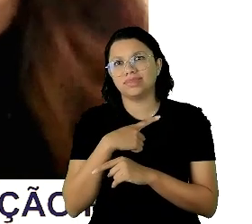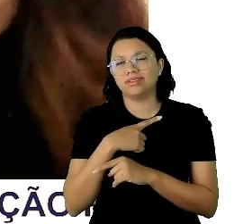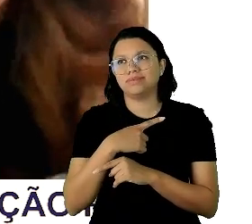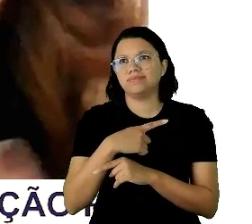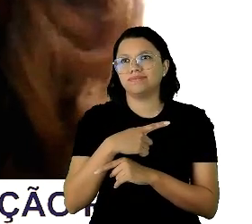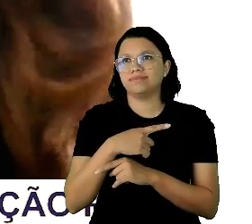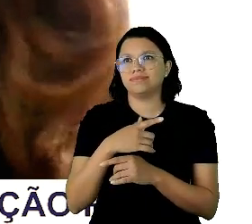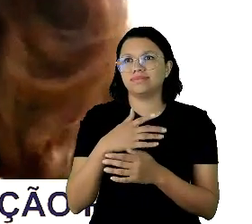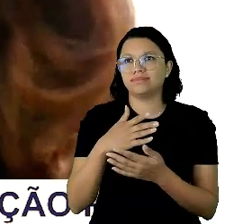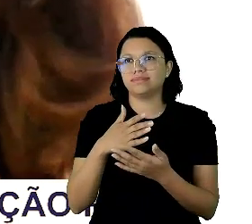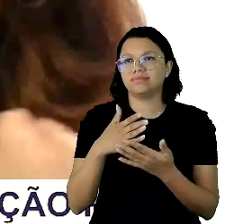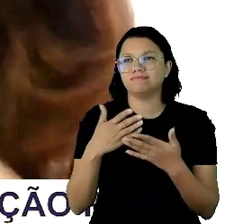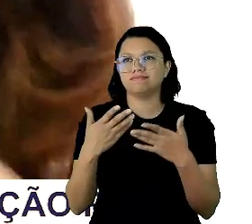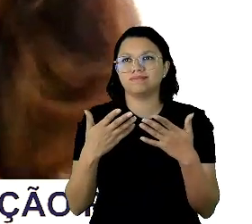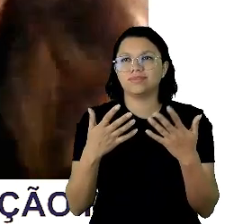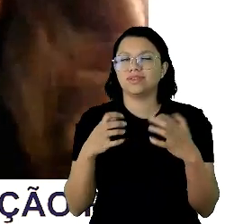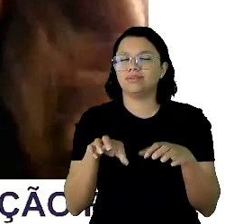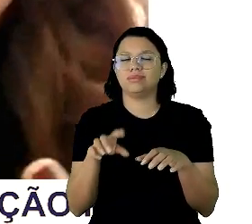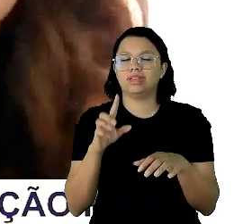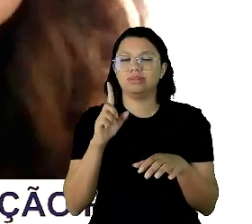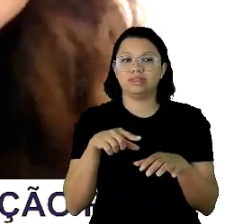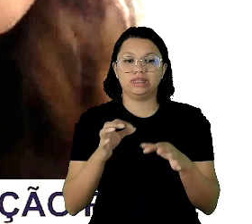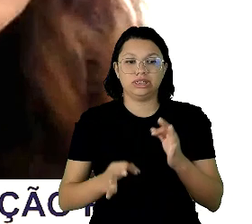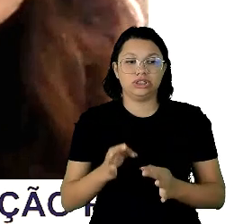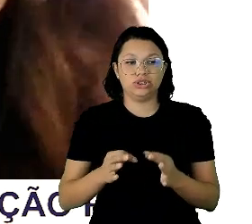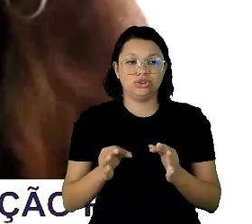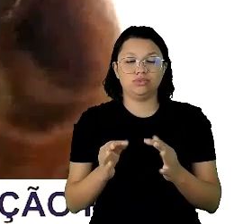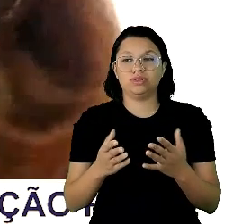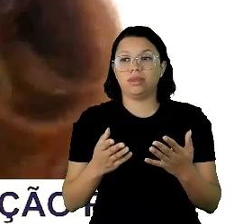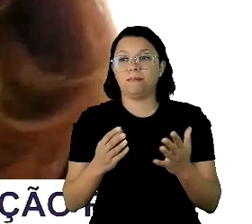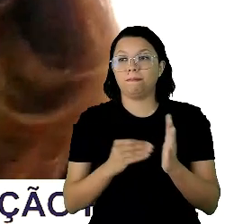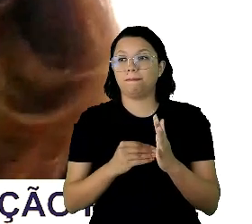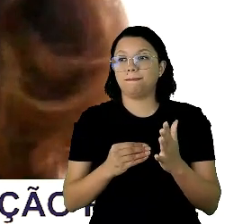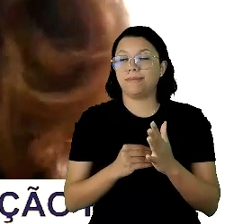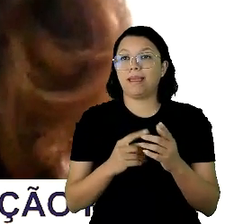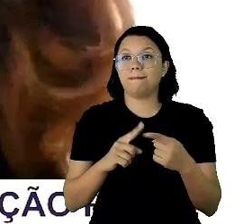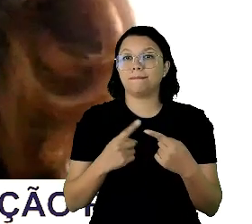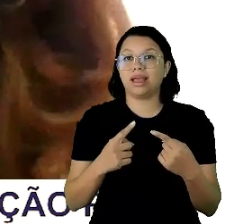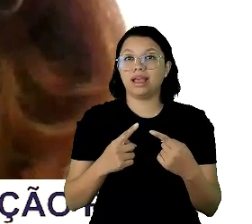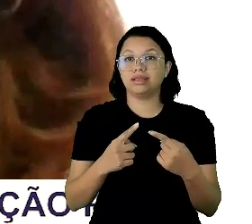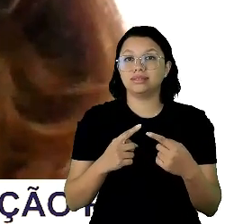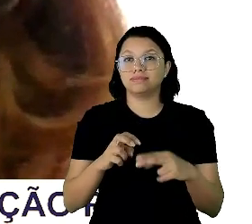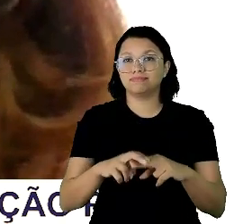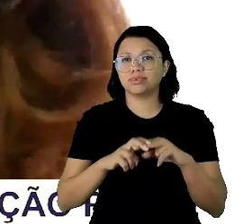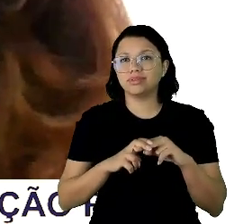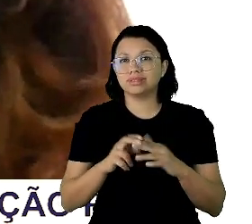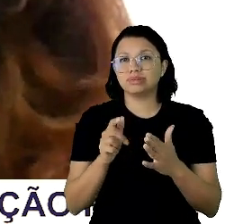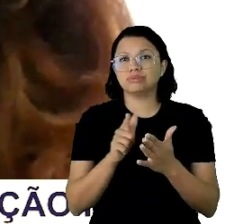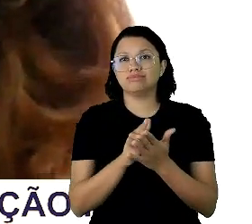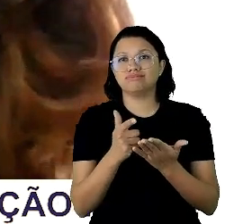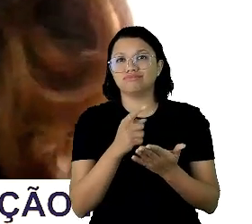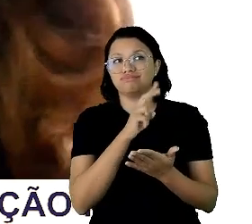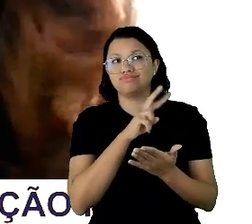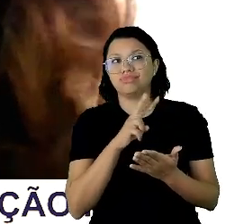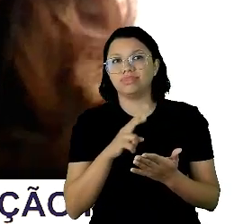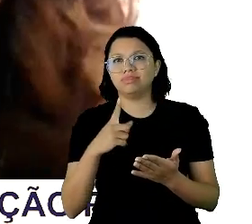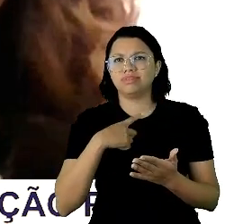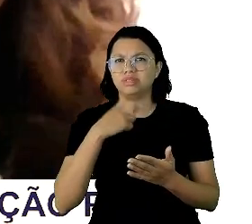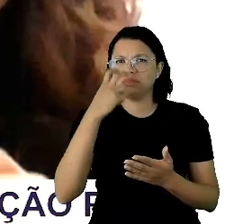ser injusta aqui, mas a gente percebe, assim, até pela leitura do jornal, tem alguns estados que têm uma cultura mais machista,